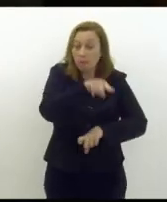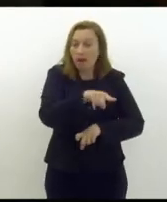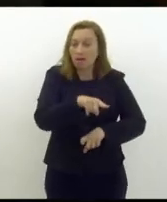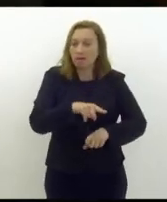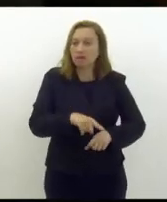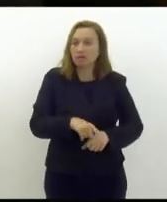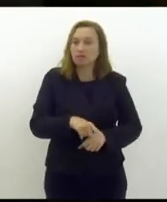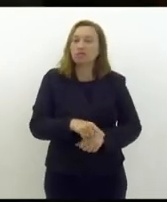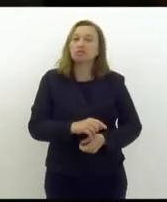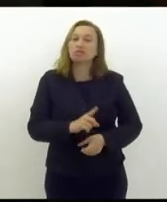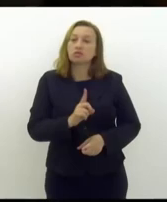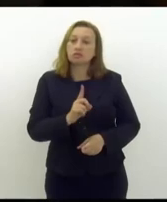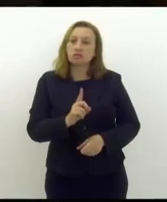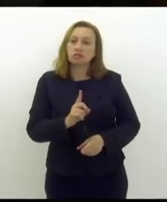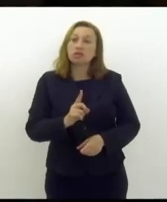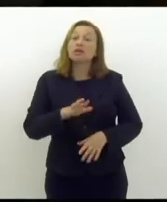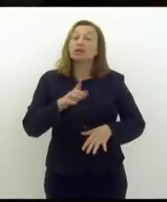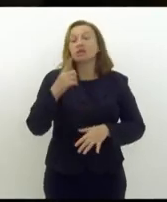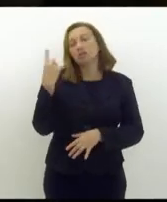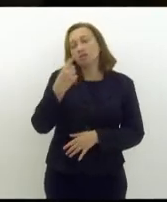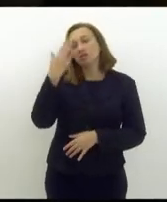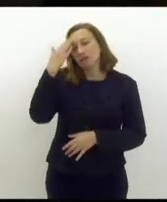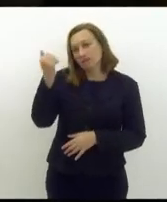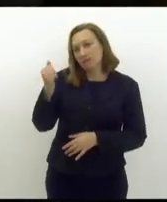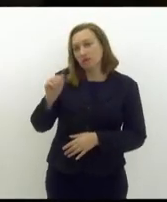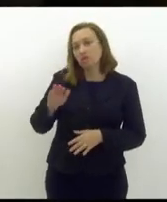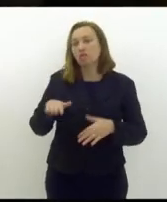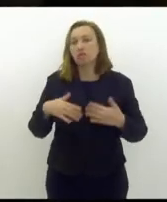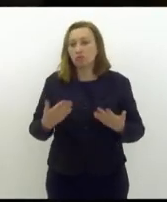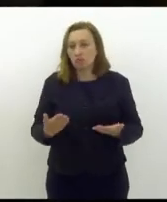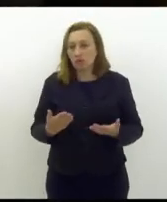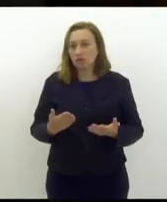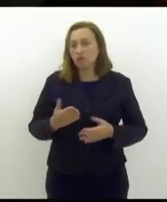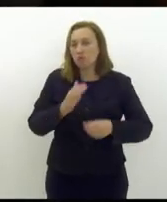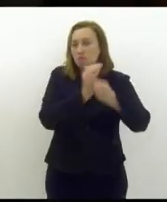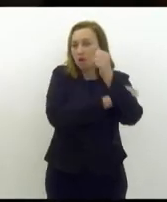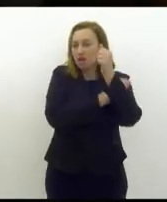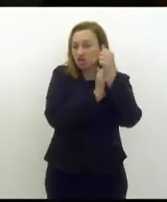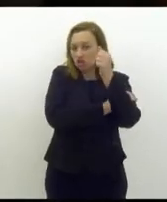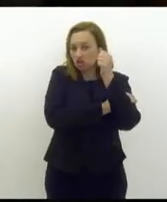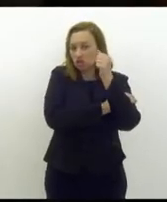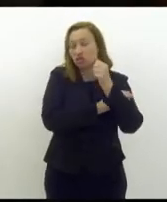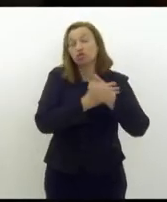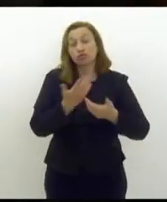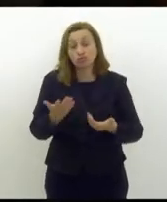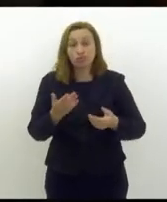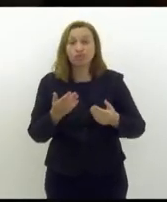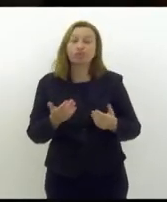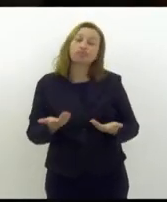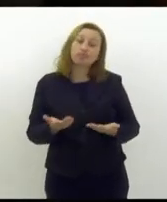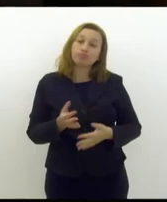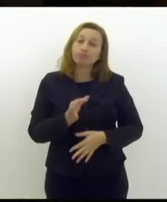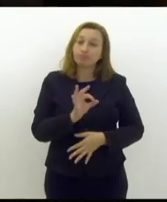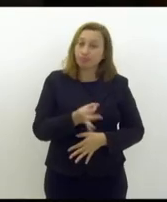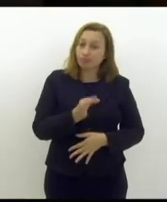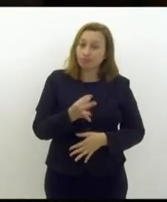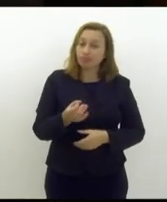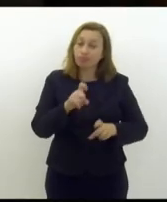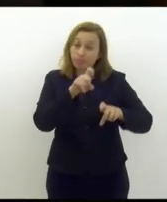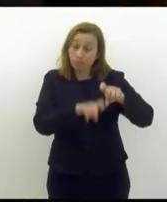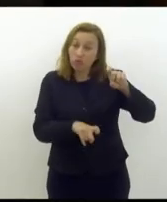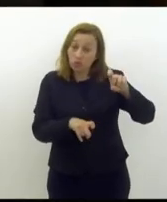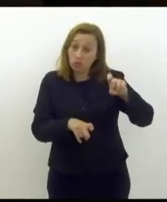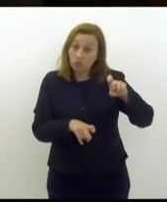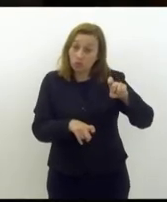corretivamente e a gente sabe o quanto que a misoginia e o machismo aposta exatamente no estupro